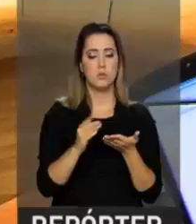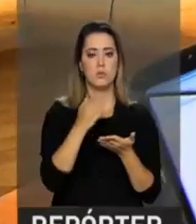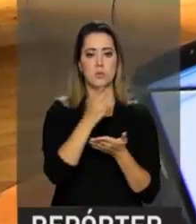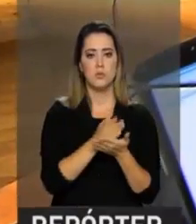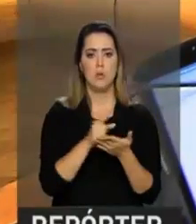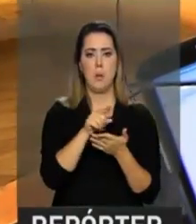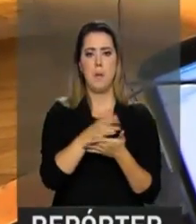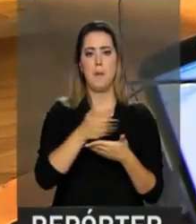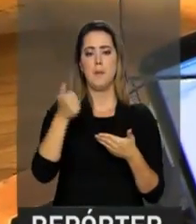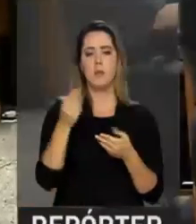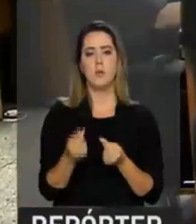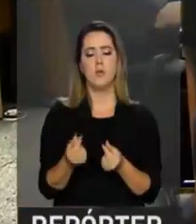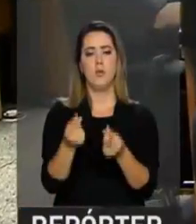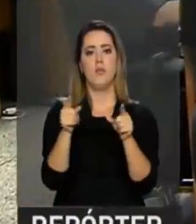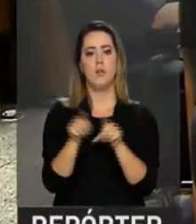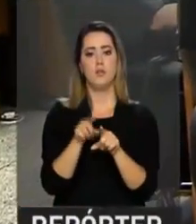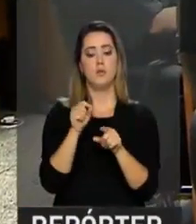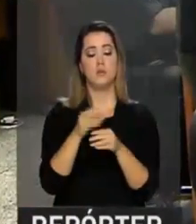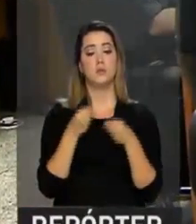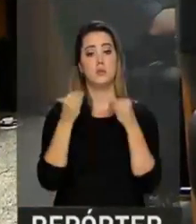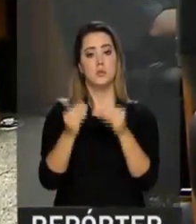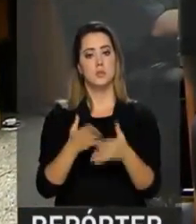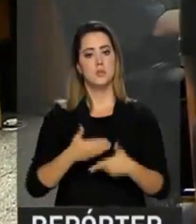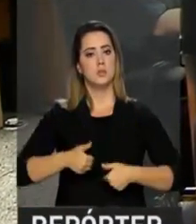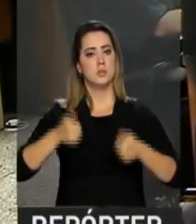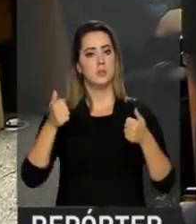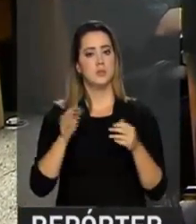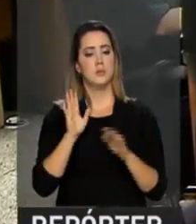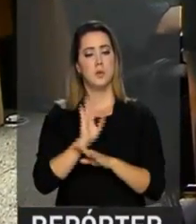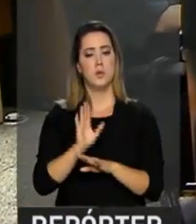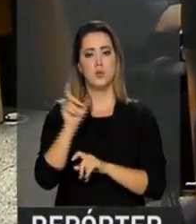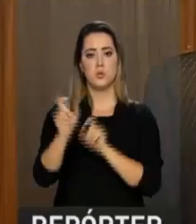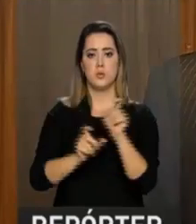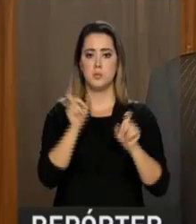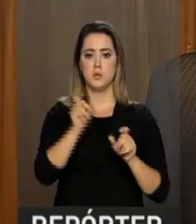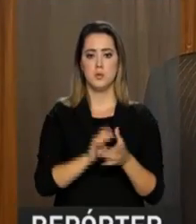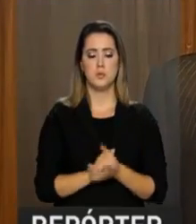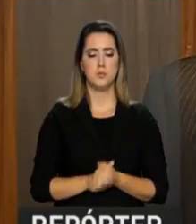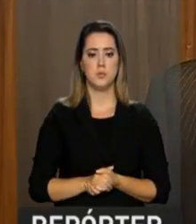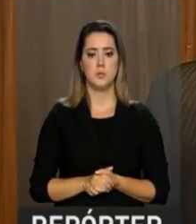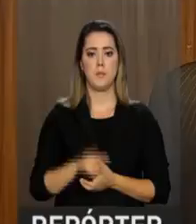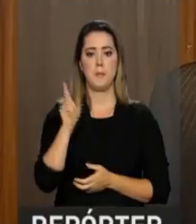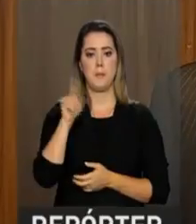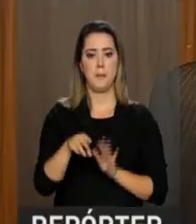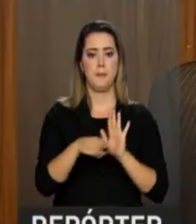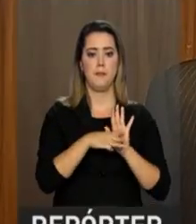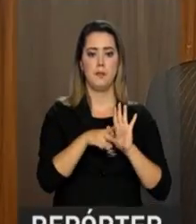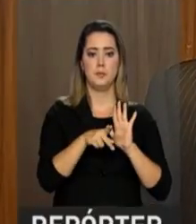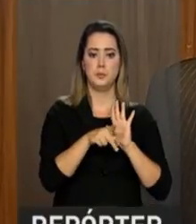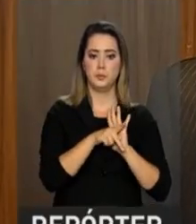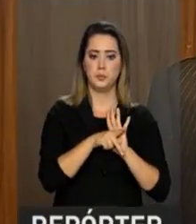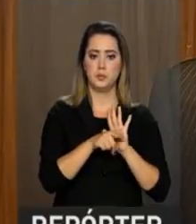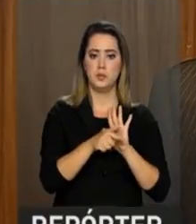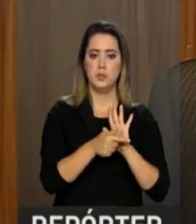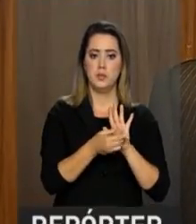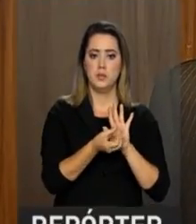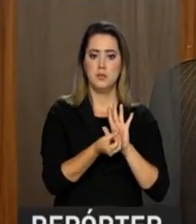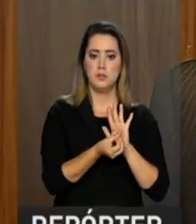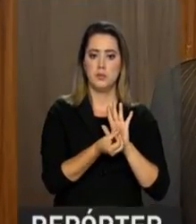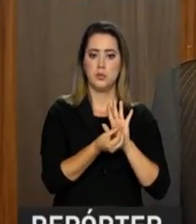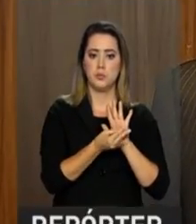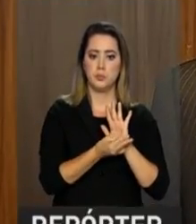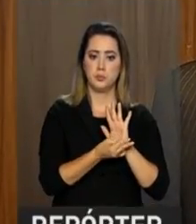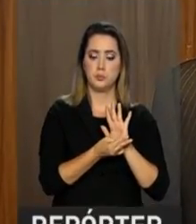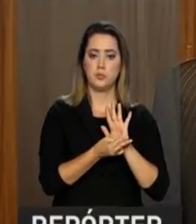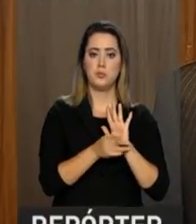objetivo de melhorar o rendimento e trazer muitos benefícios aos trabalhadores. Com a medida provisória 763 do final do ano passado, pela